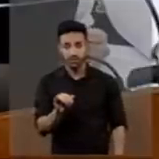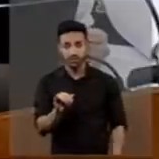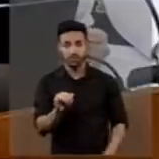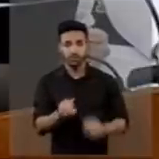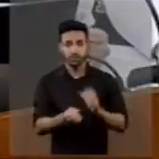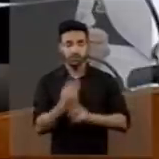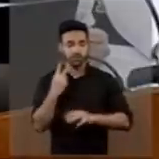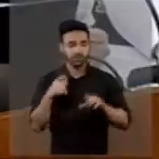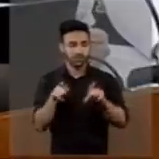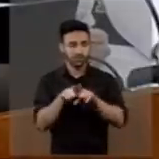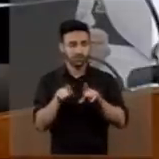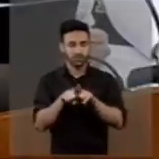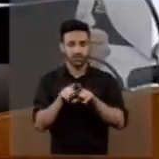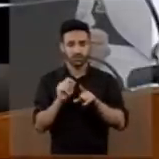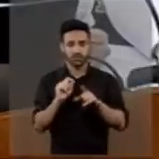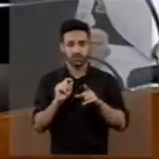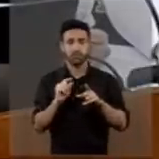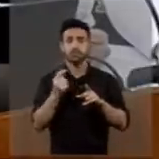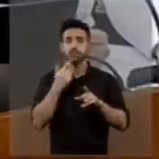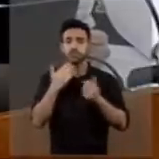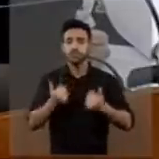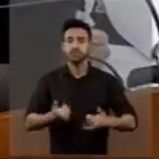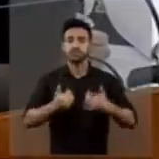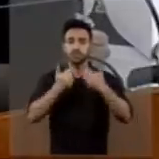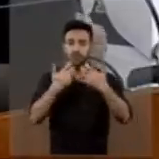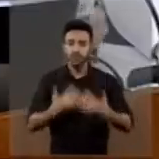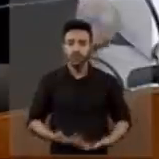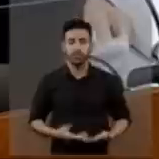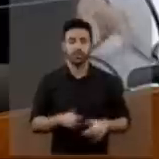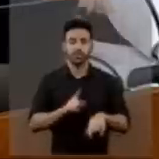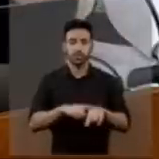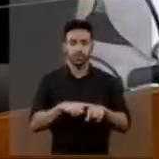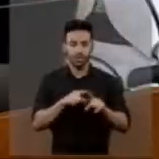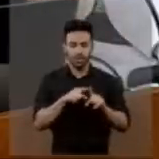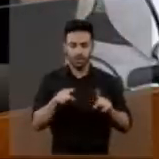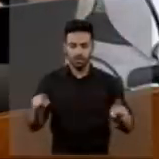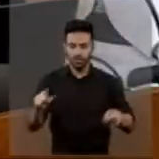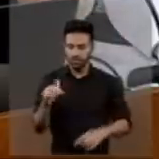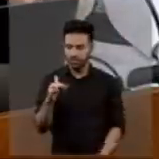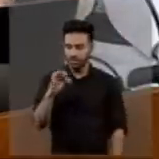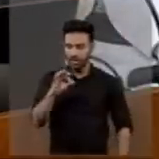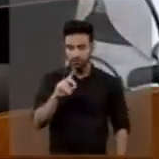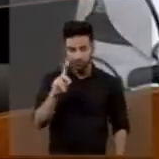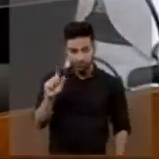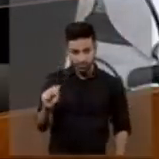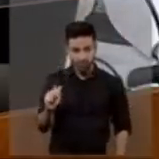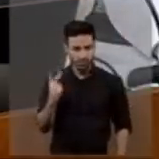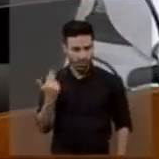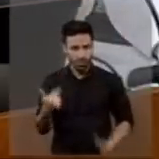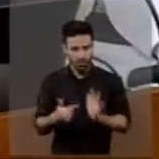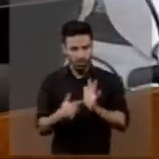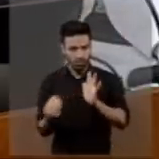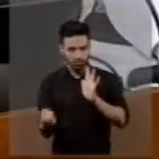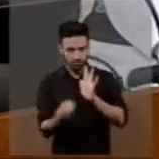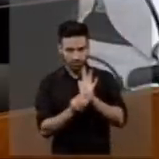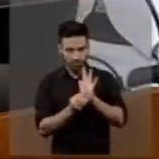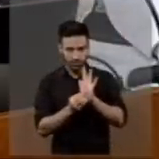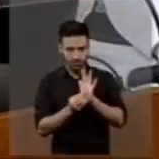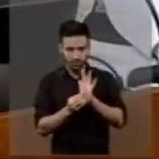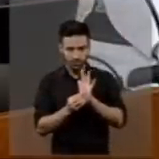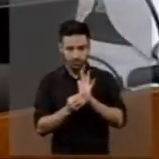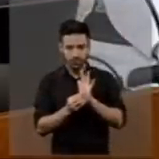regularizar a situação fiscal ou apresentar esclarecimentos e provas cabíveis no prazo de 10 dias, como está constando aqui,